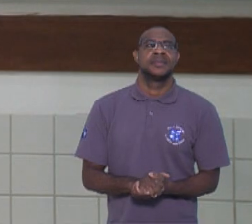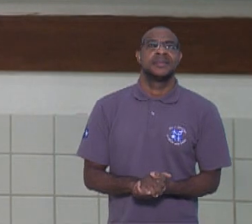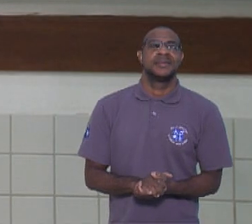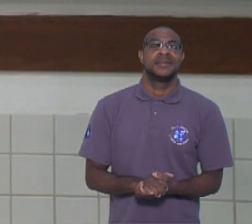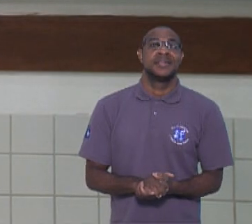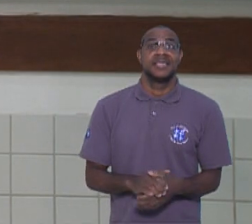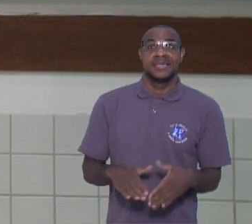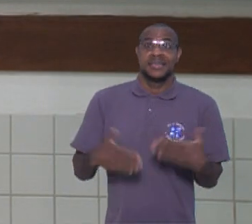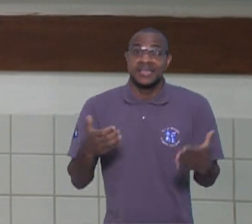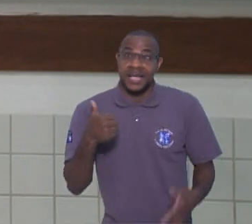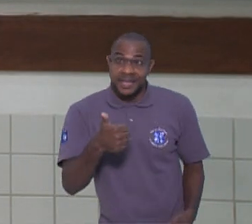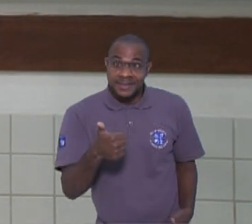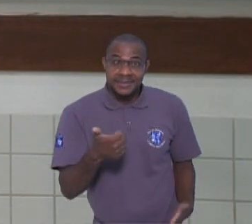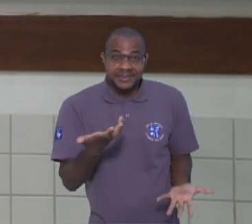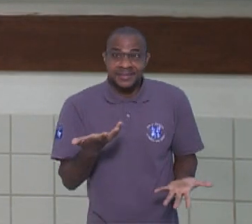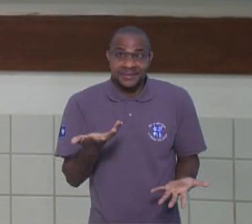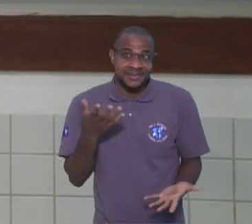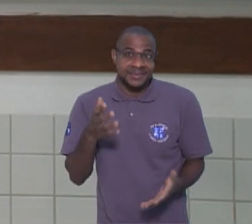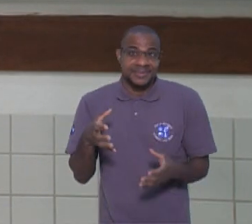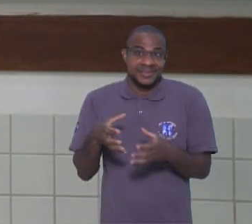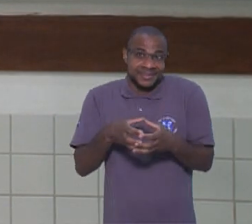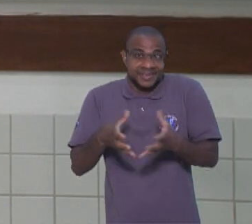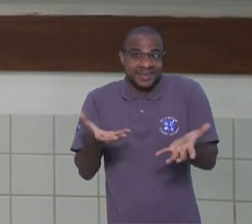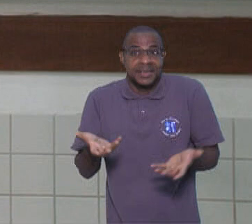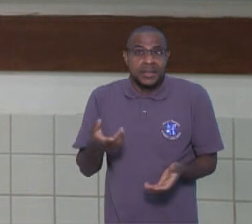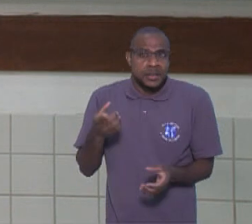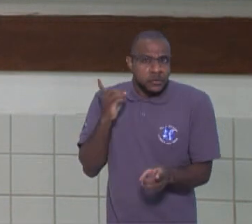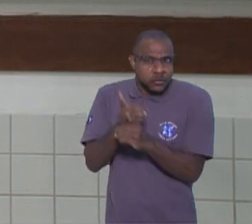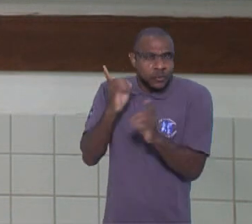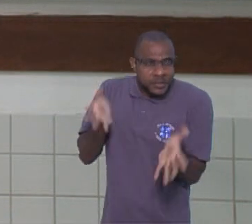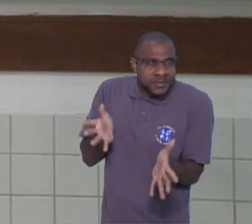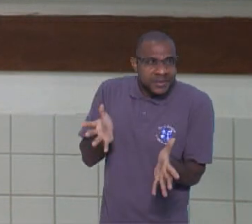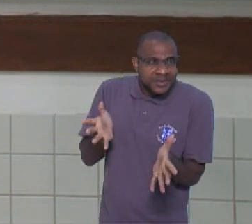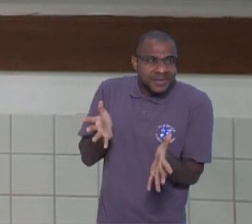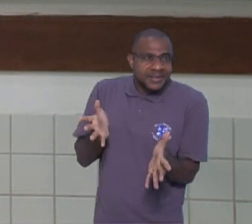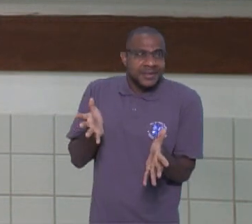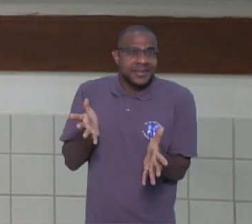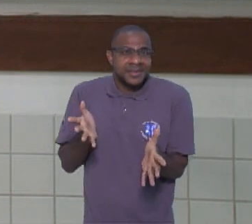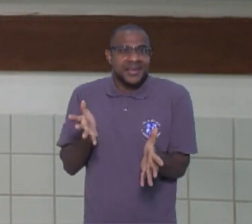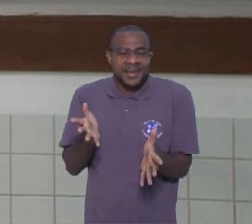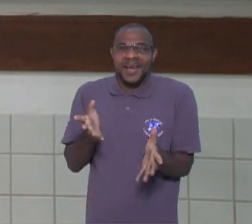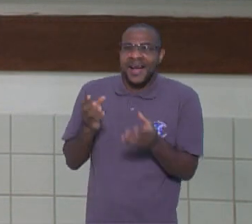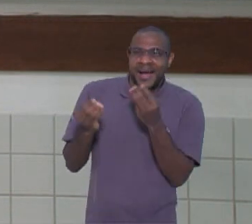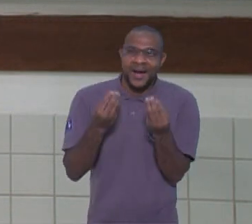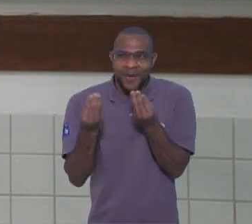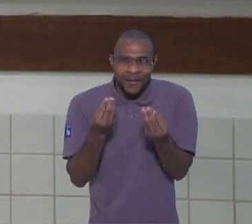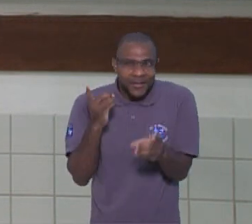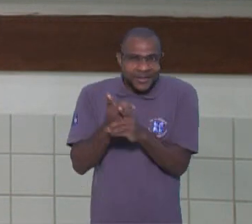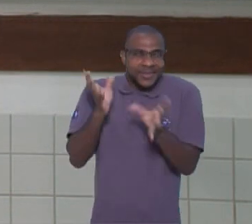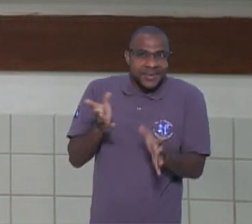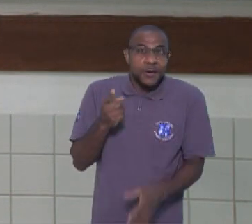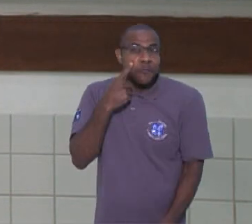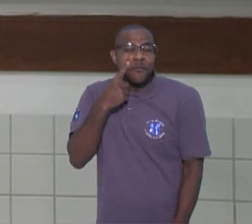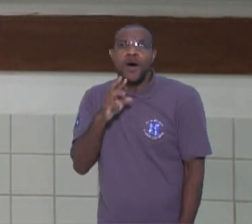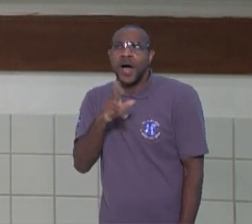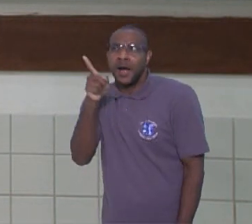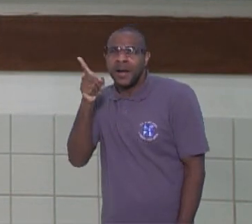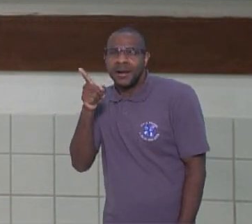E aí, galerinha? Você descobriu o grande enigma? Ah, vamos à